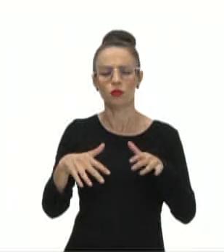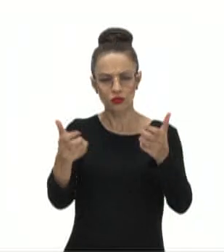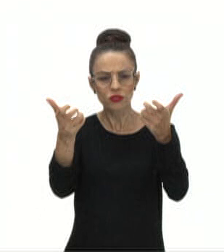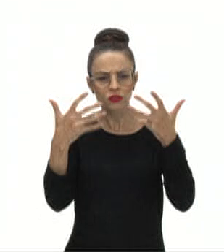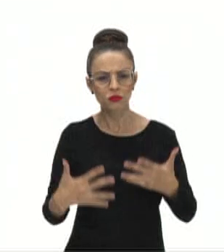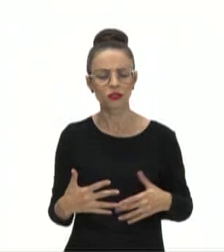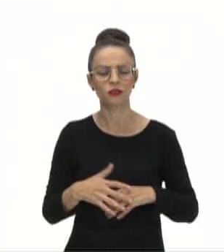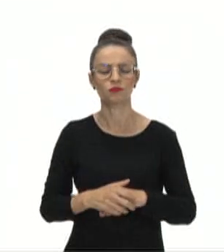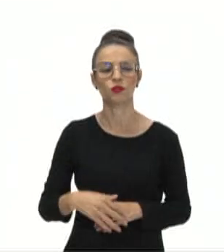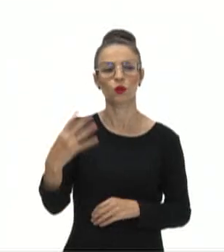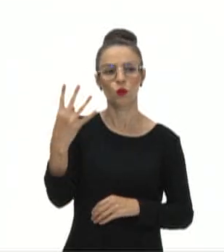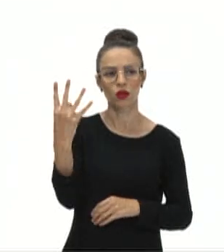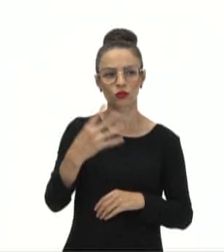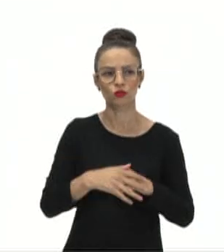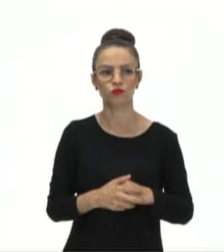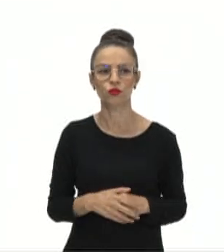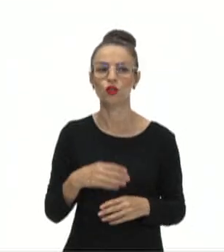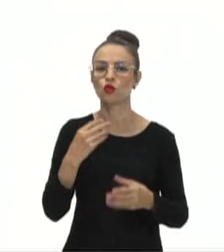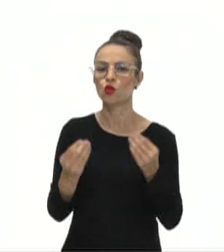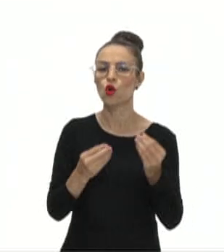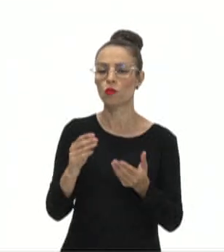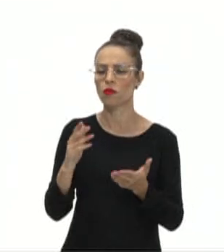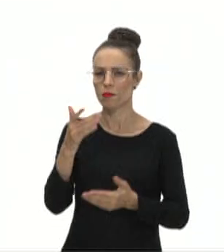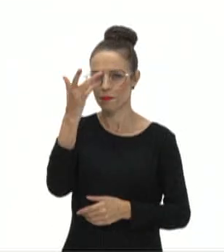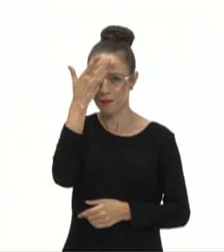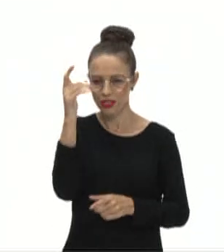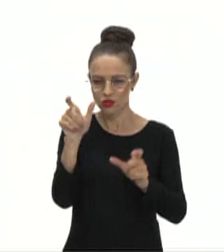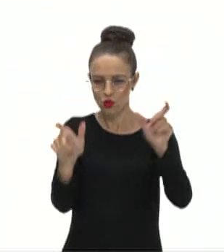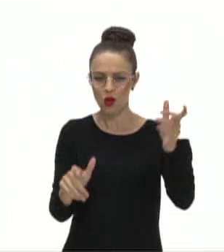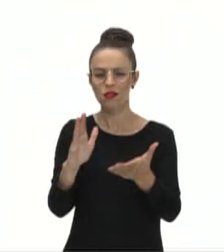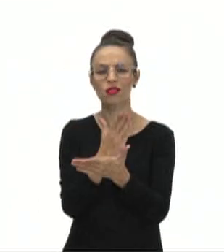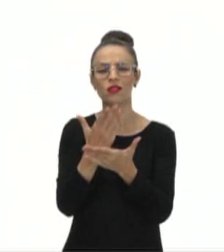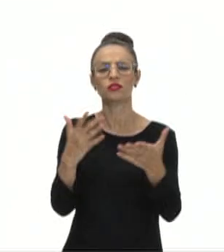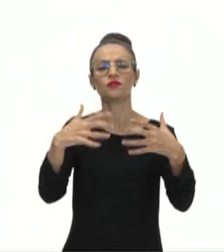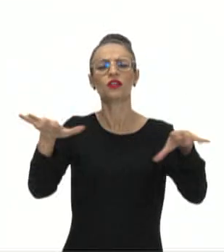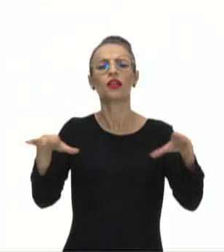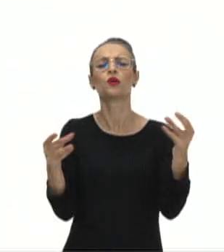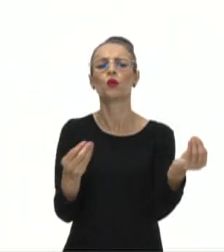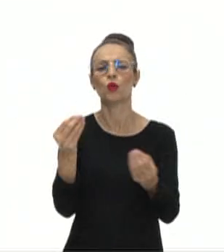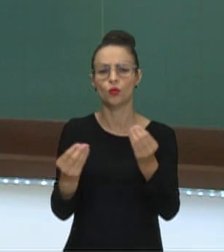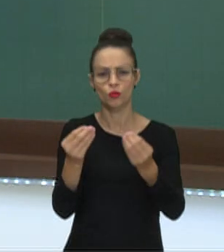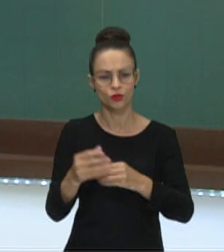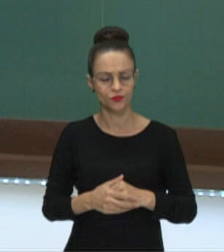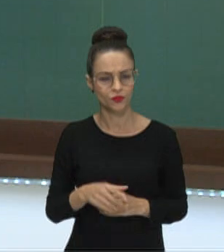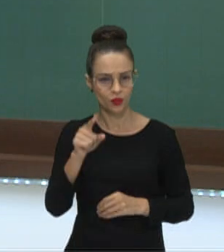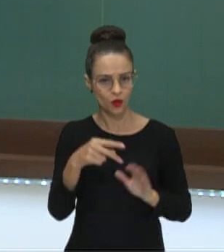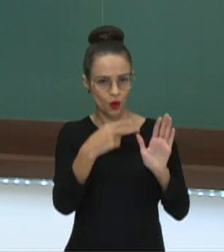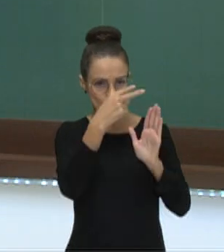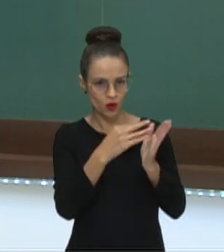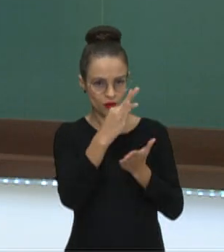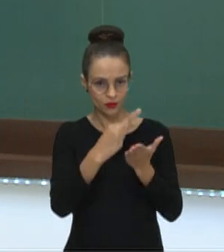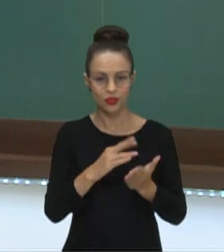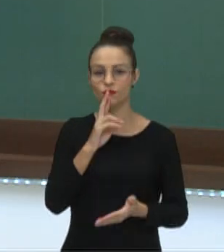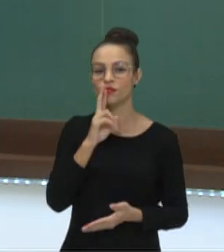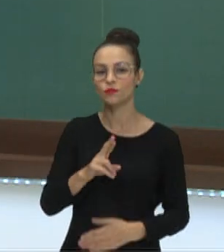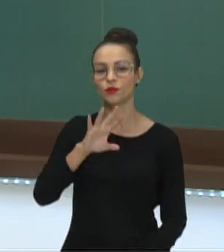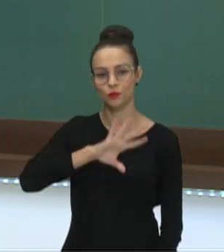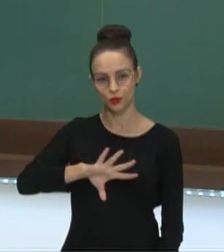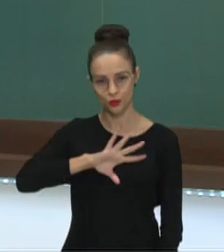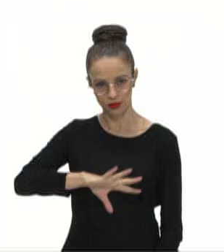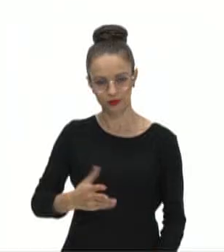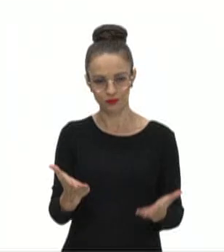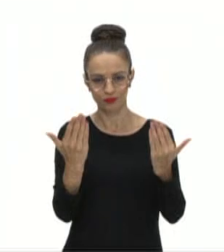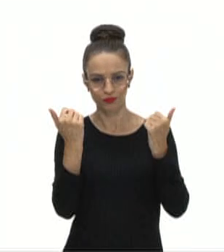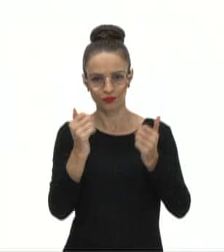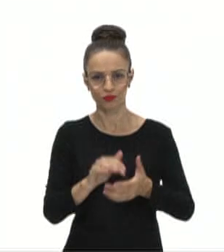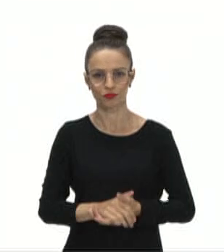E 4. Como é que as pessoas eram classificadas durante esse período? Dá uma olhadinha no texto e responde em português. Vamos lá?